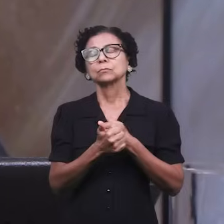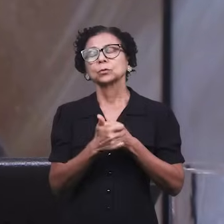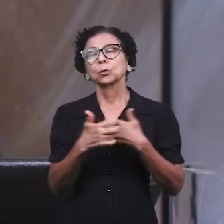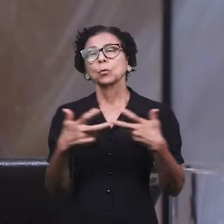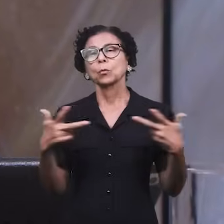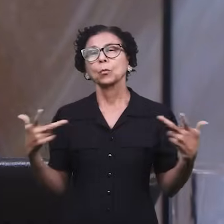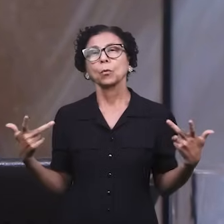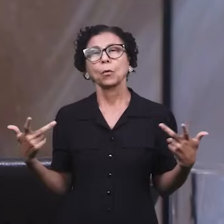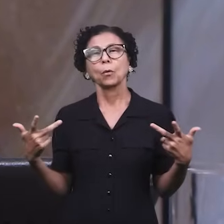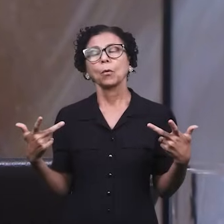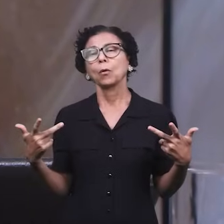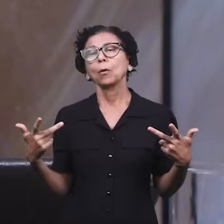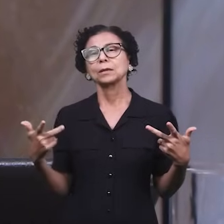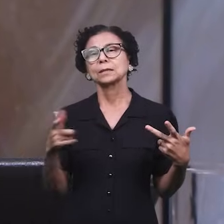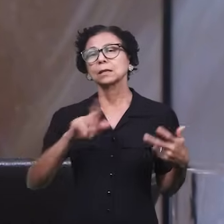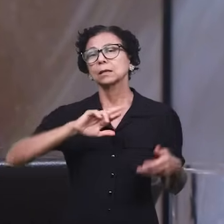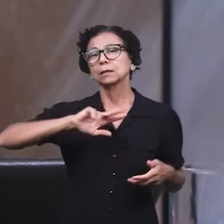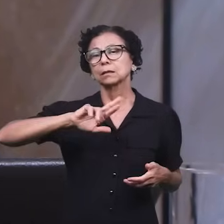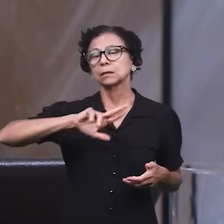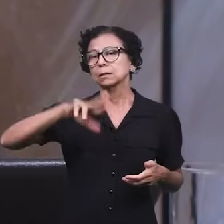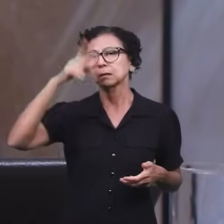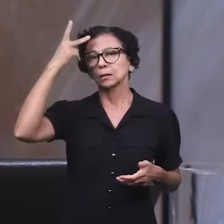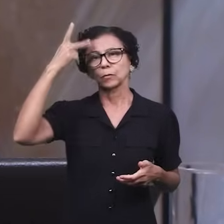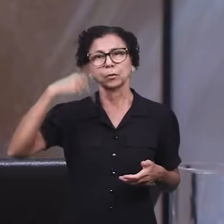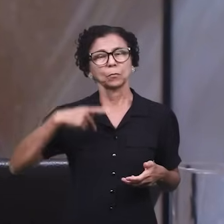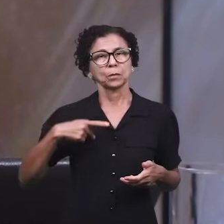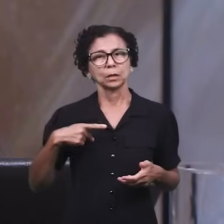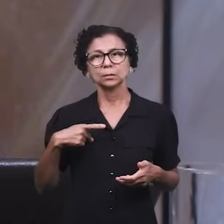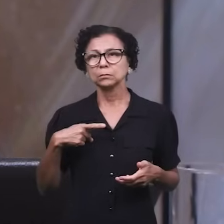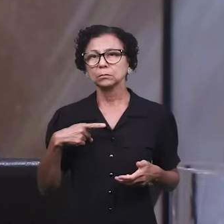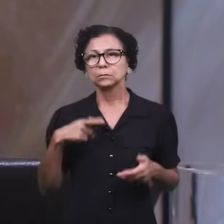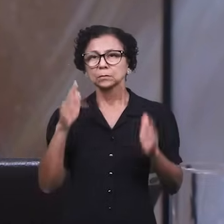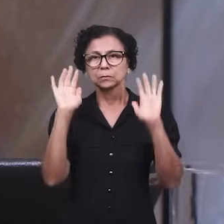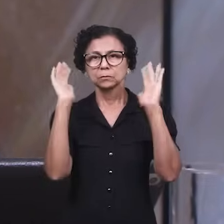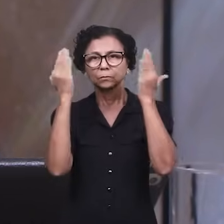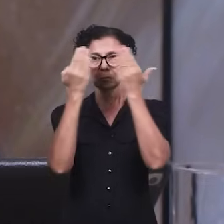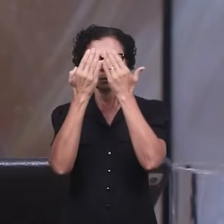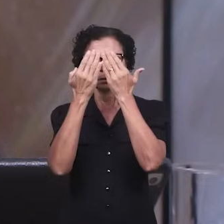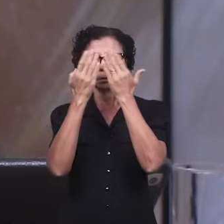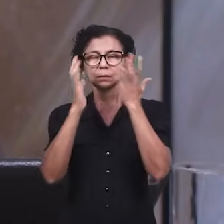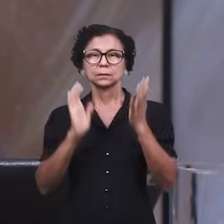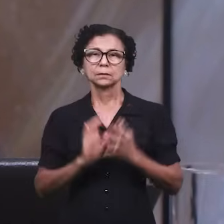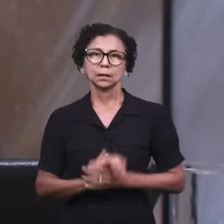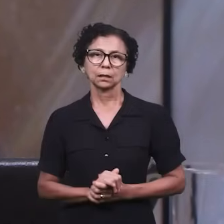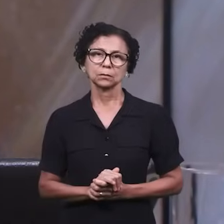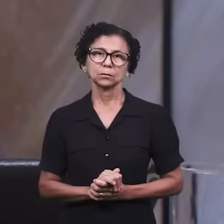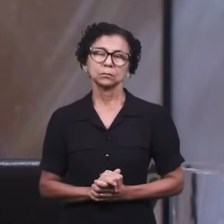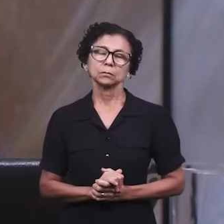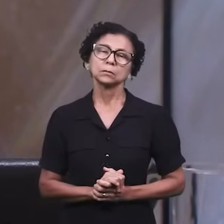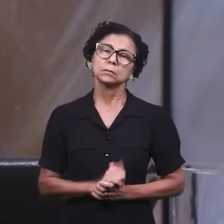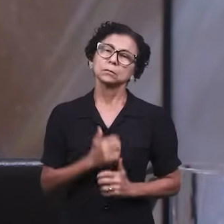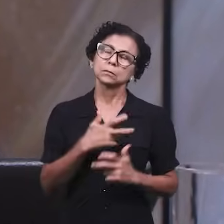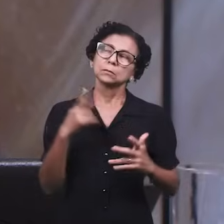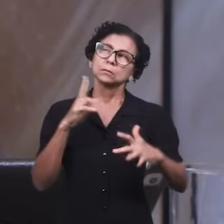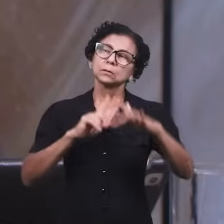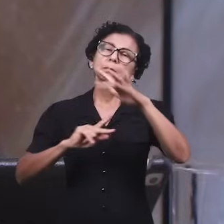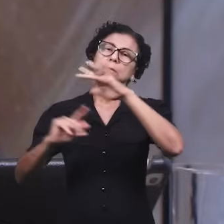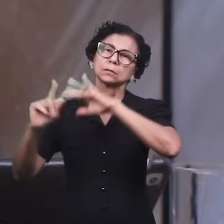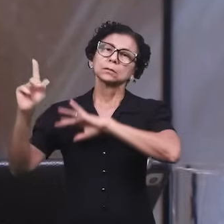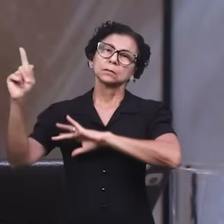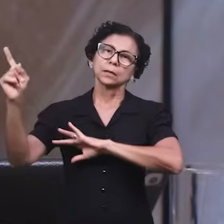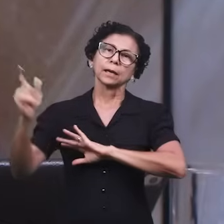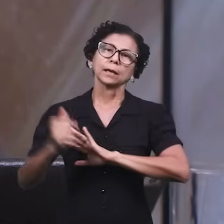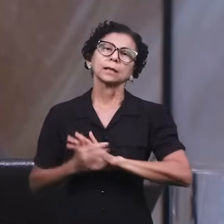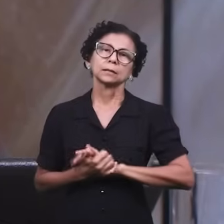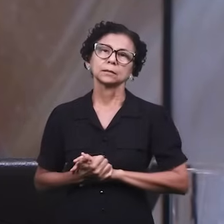exatamente passar do nível das coisas que são terrenas, visíveis, e desta vida presente, para as coisas eternas,